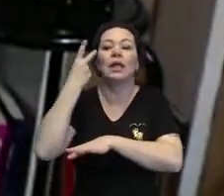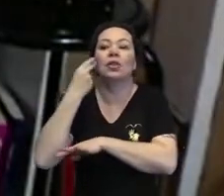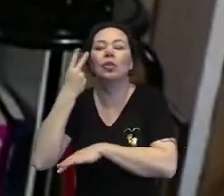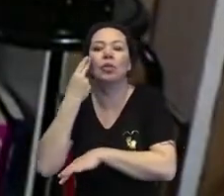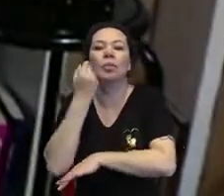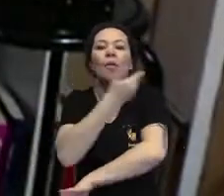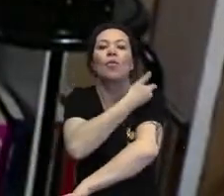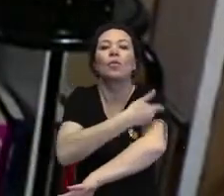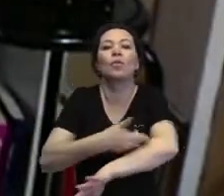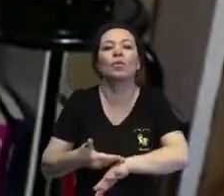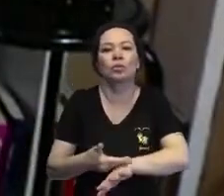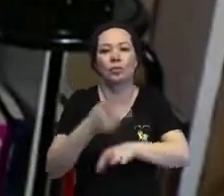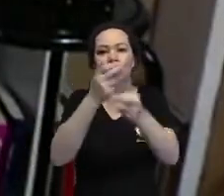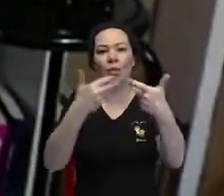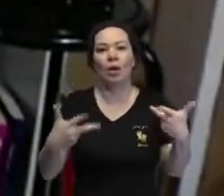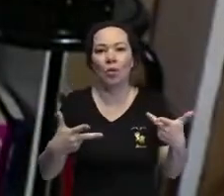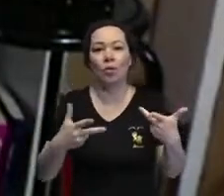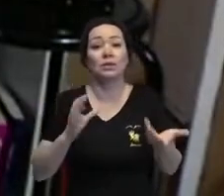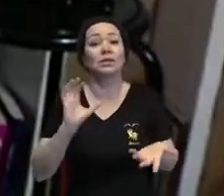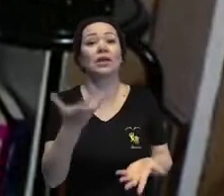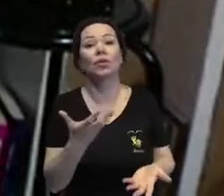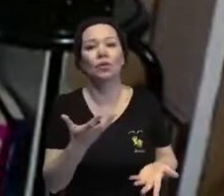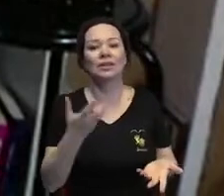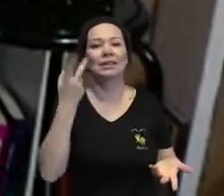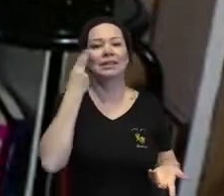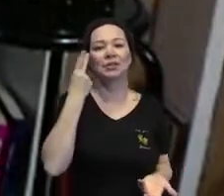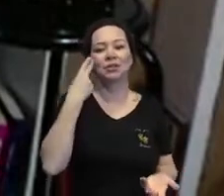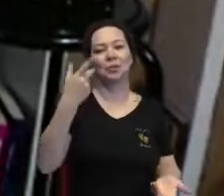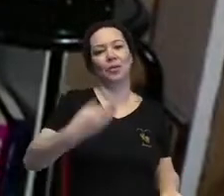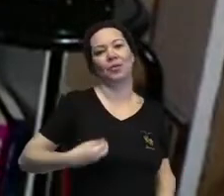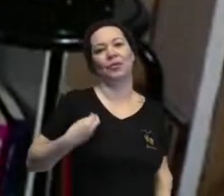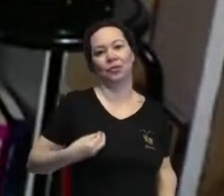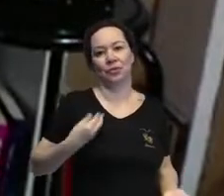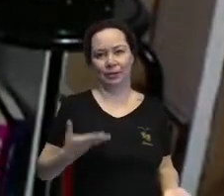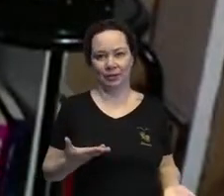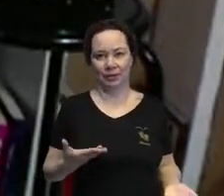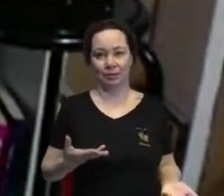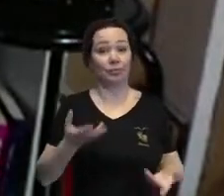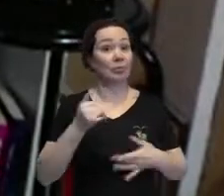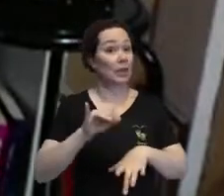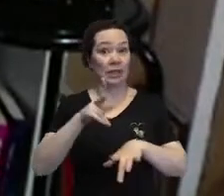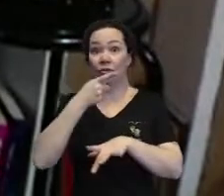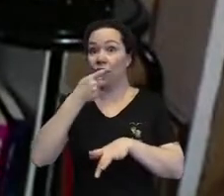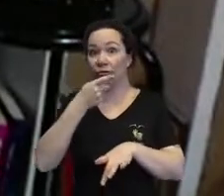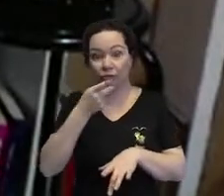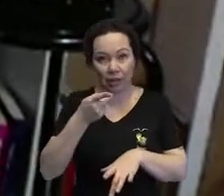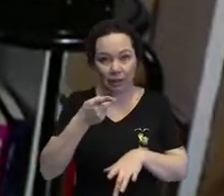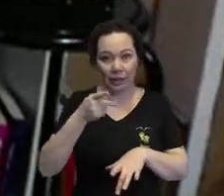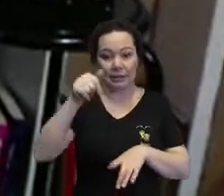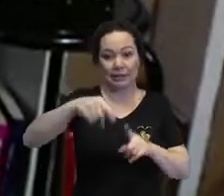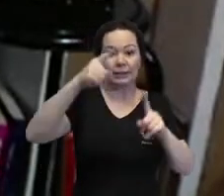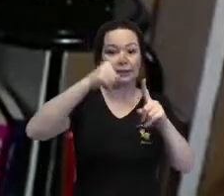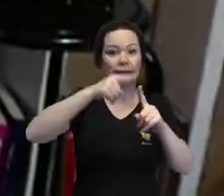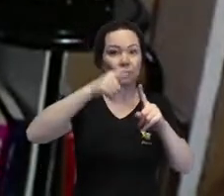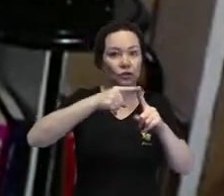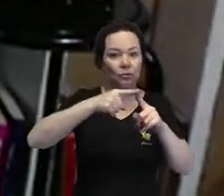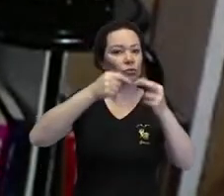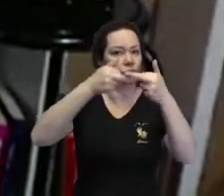ubuntu, como algo necessário para a sua existência. Se nós não falarmos nesse tipo de tom,